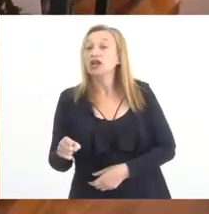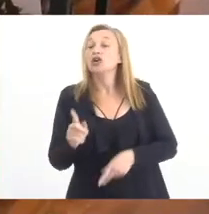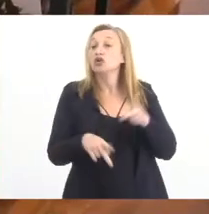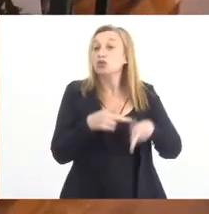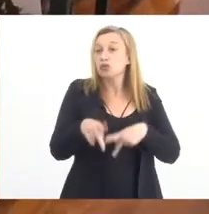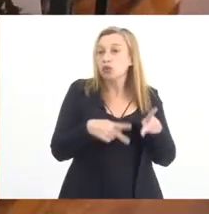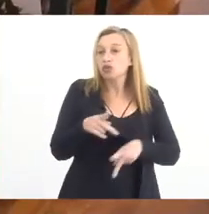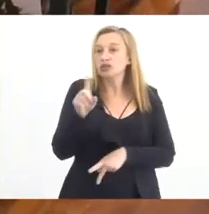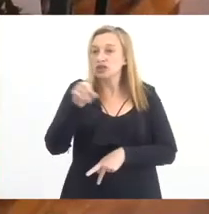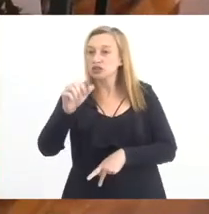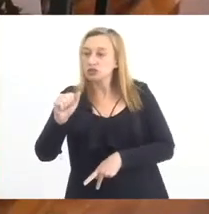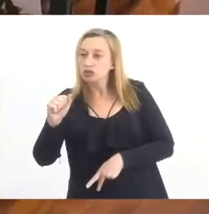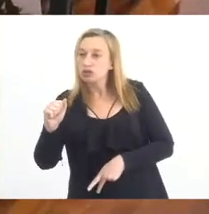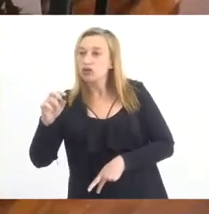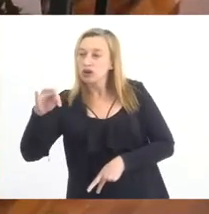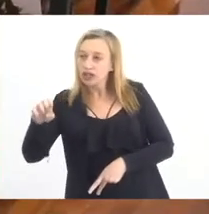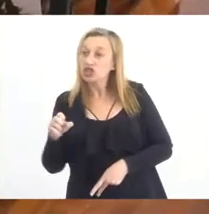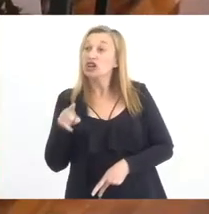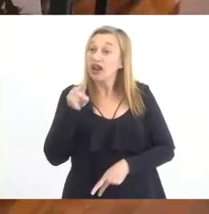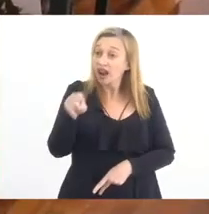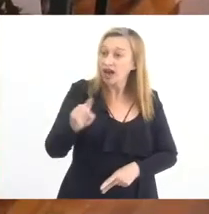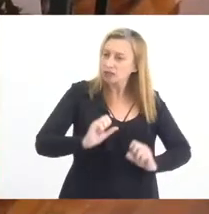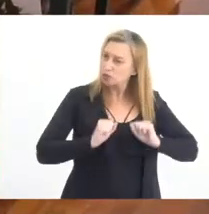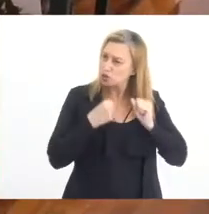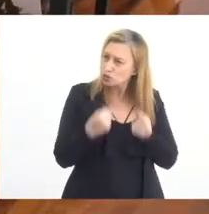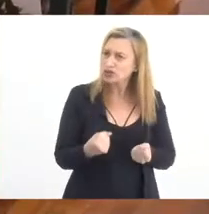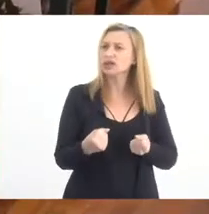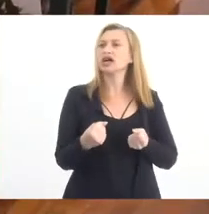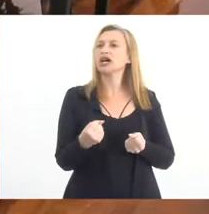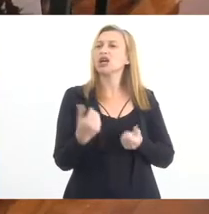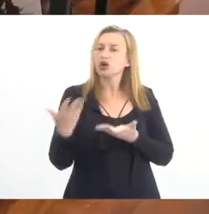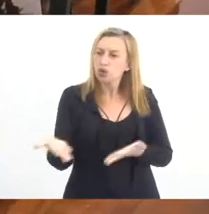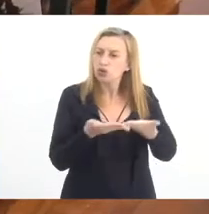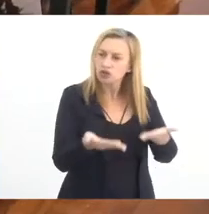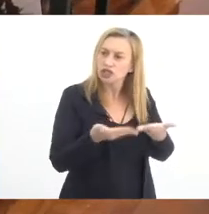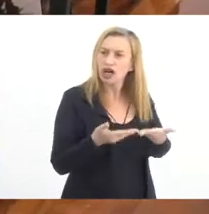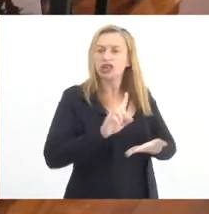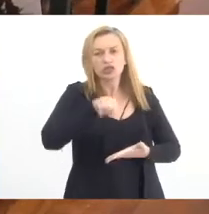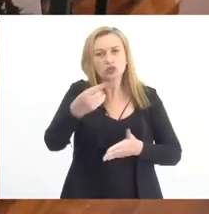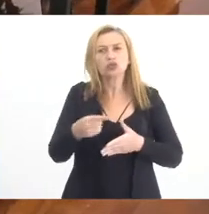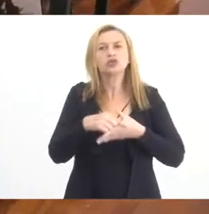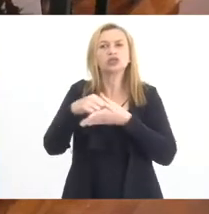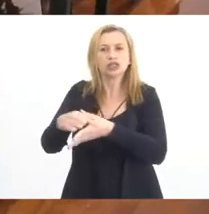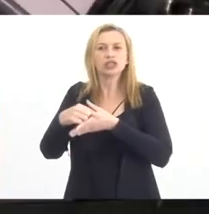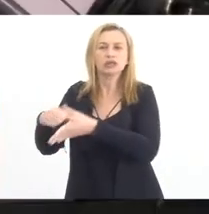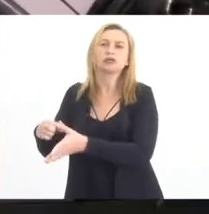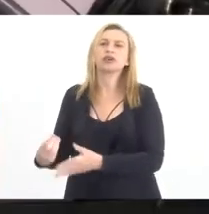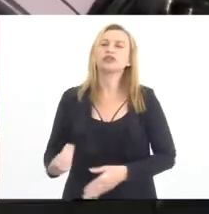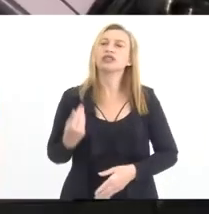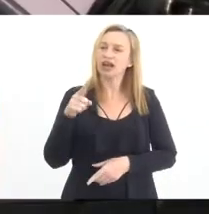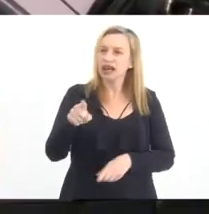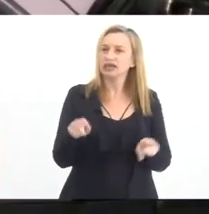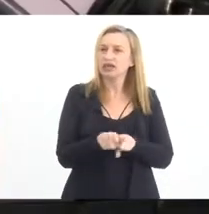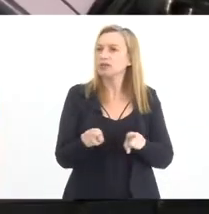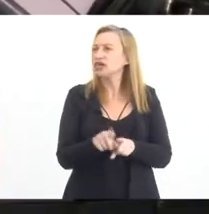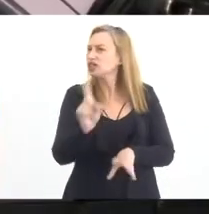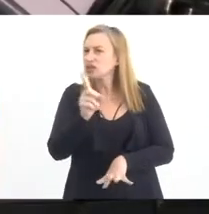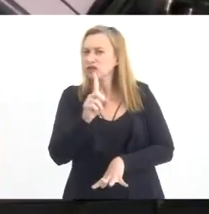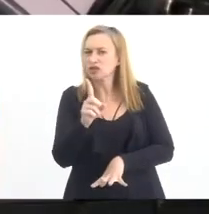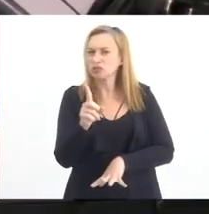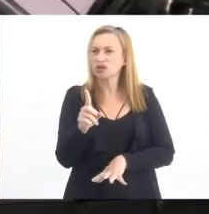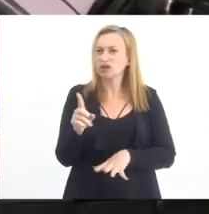Oeste também vai estar lá. Vamos tentar nos esforçar, convidando as outras lideranças para estarem presentes também. Mas nós não vamos vaiar